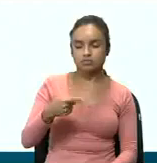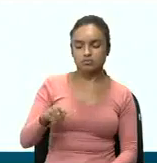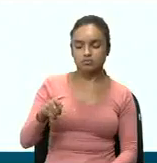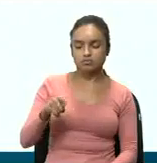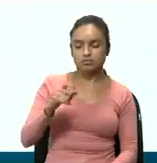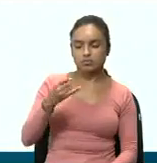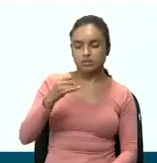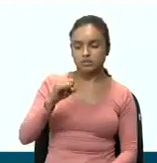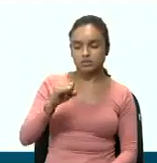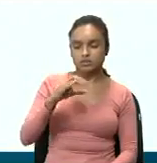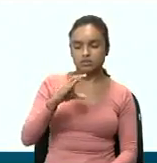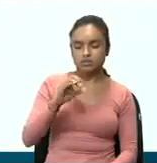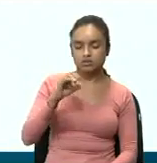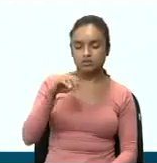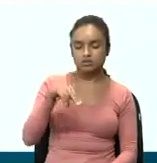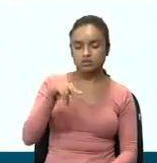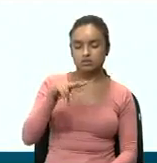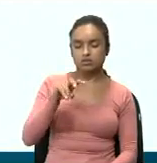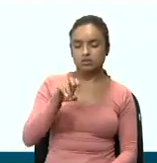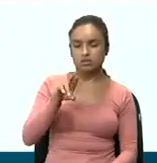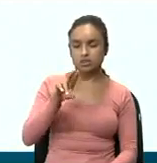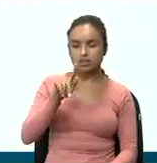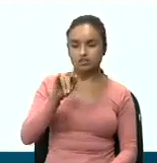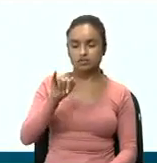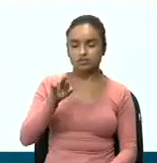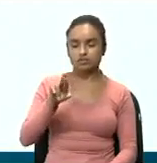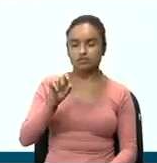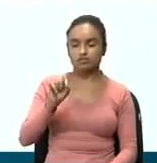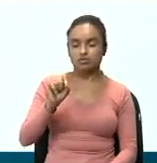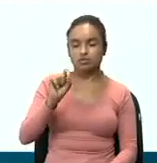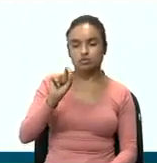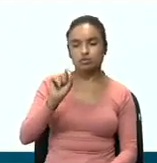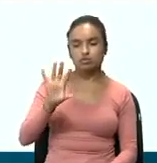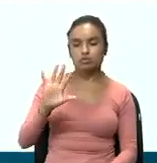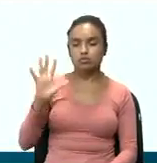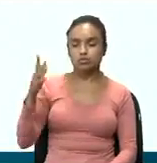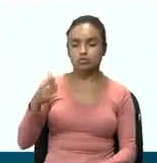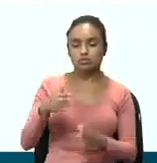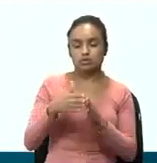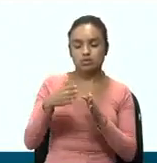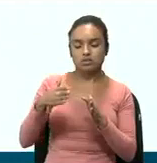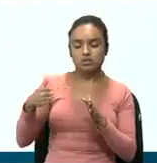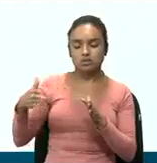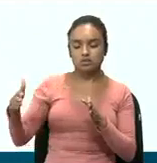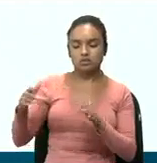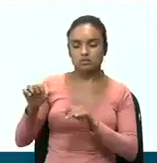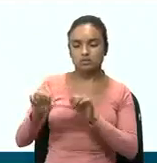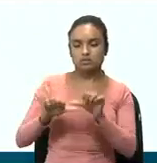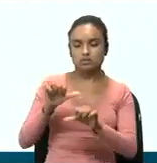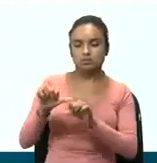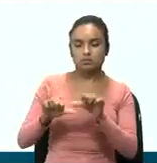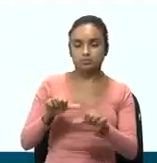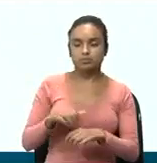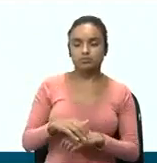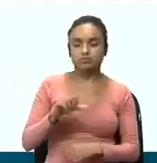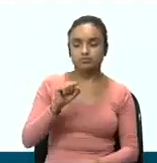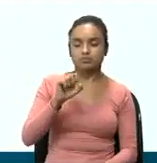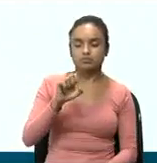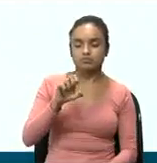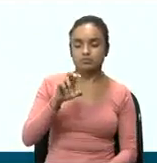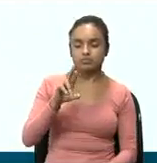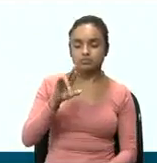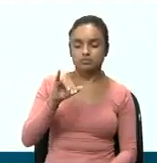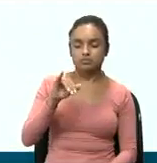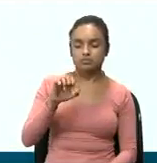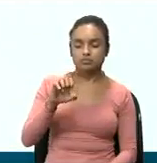imprópria convergir, consequentemente, o que vai acontecer? A série também vai convergir. Então, nesse caso, como uma